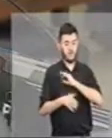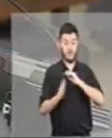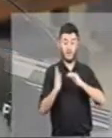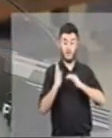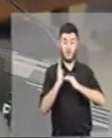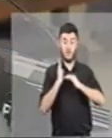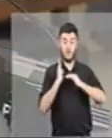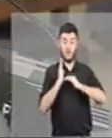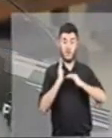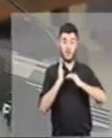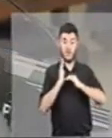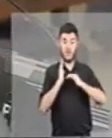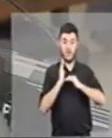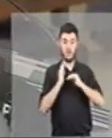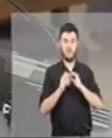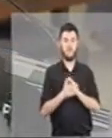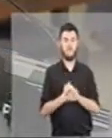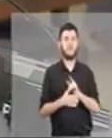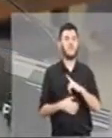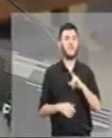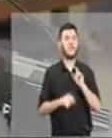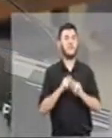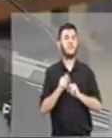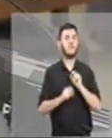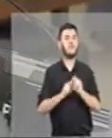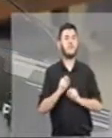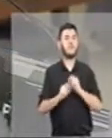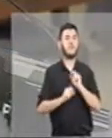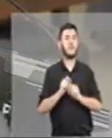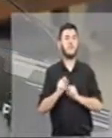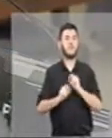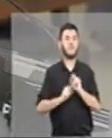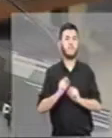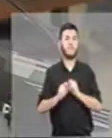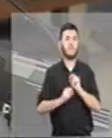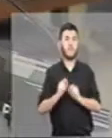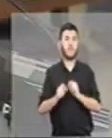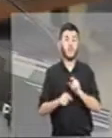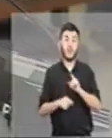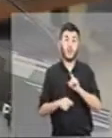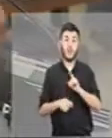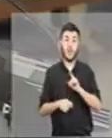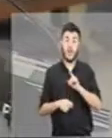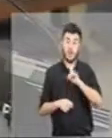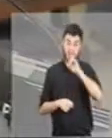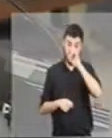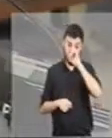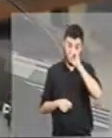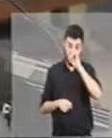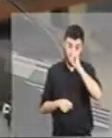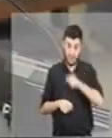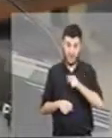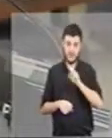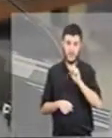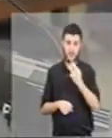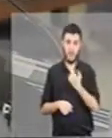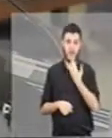se dado por determinação ou, pelo menos, por requerimento de senador da República.